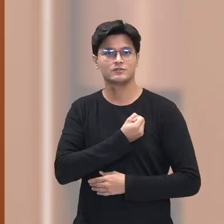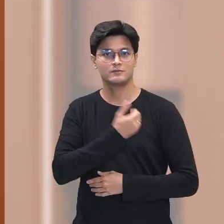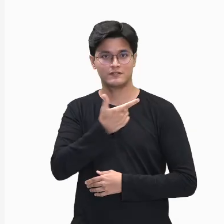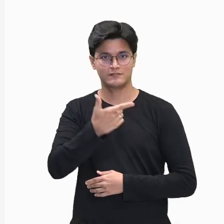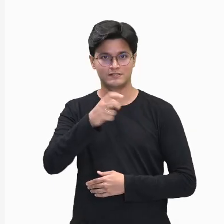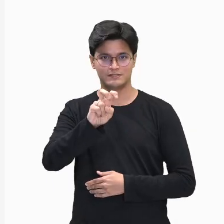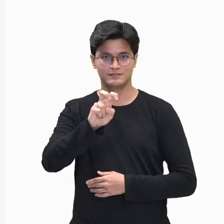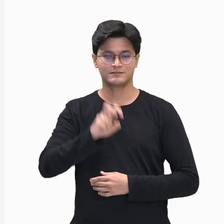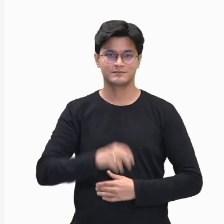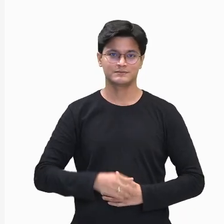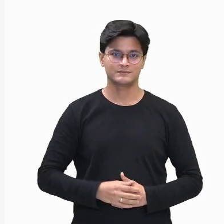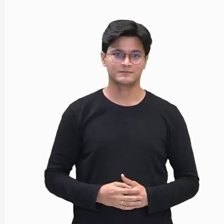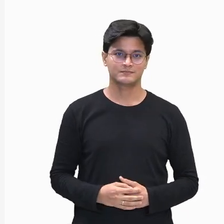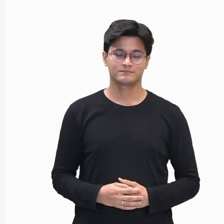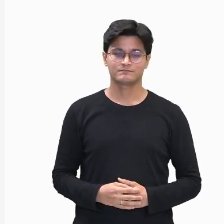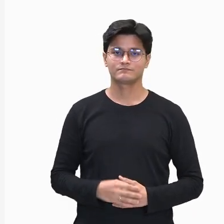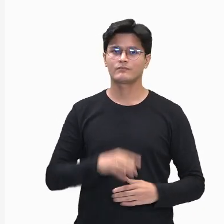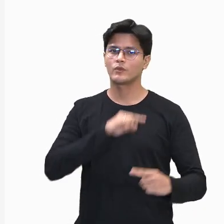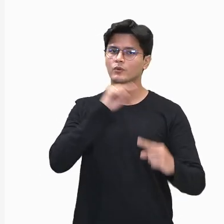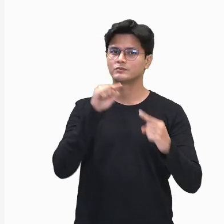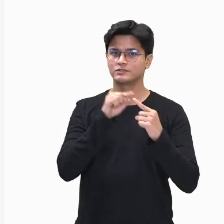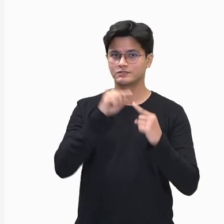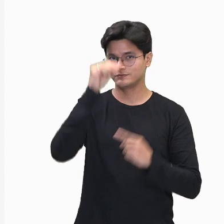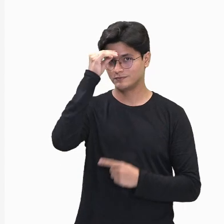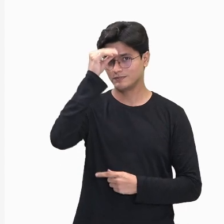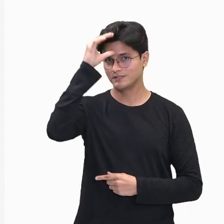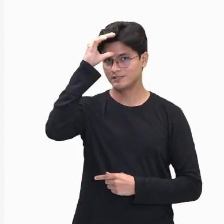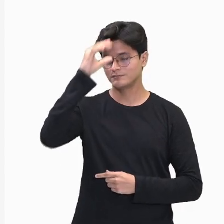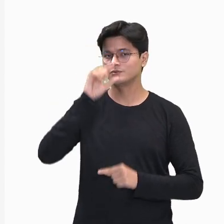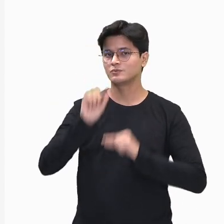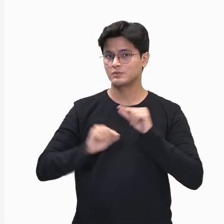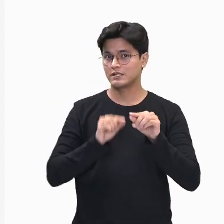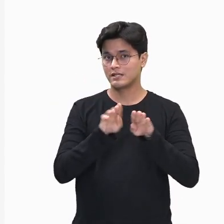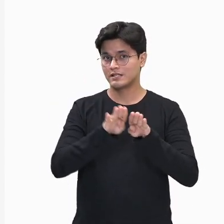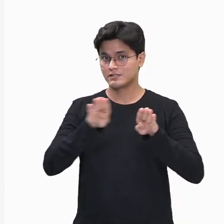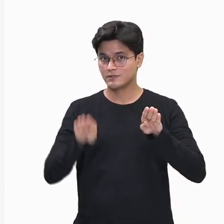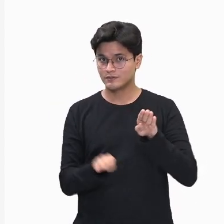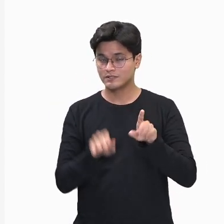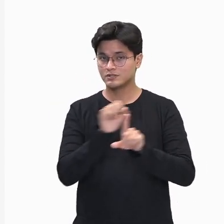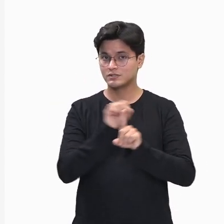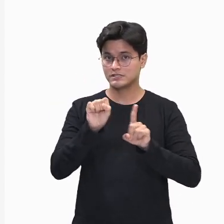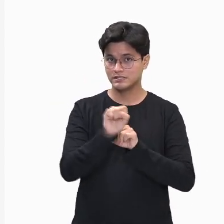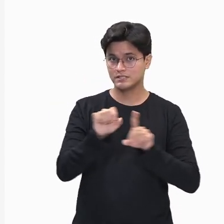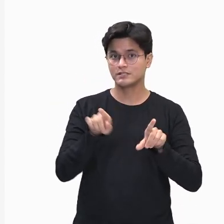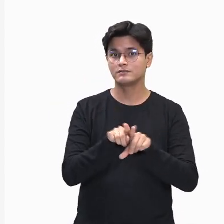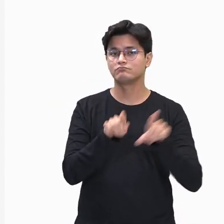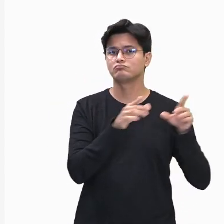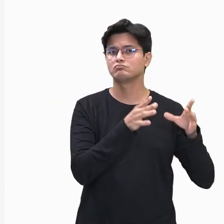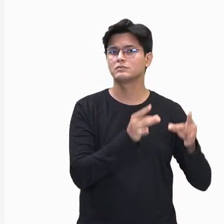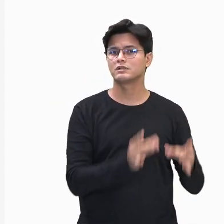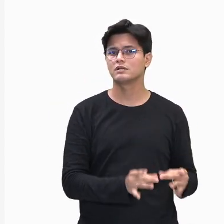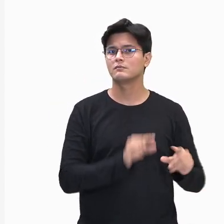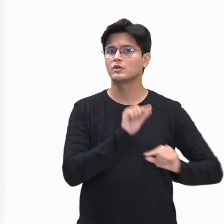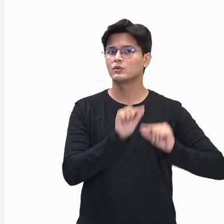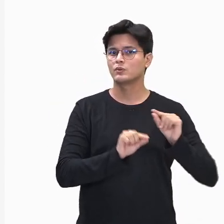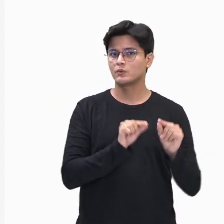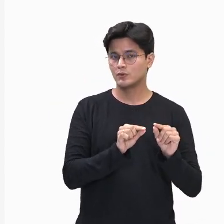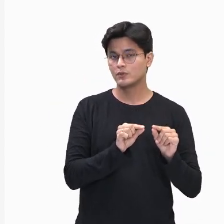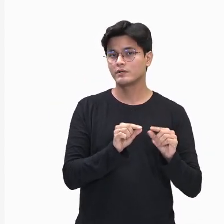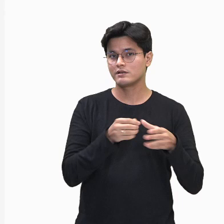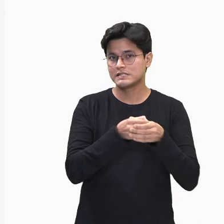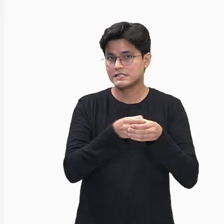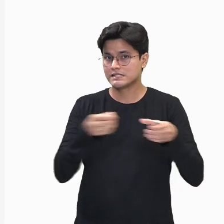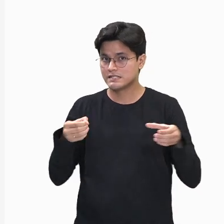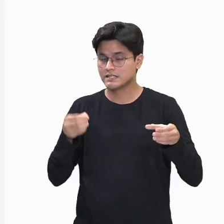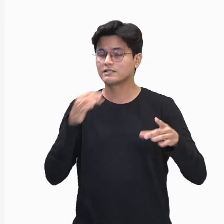25. O objeto de conhecimento, desigualdades sociais e o detalhamento, a segregação urbana